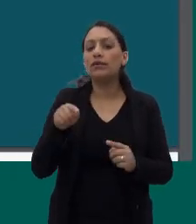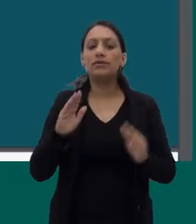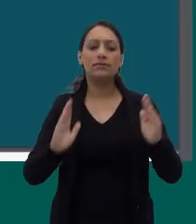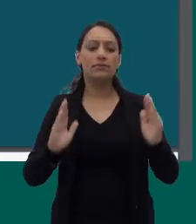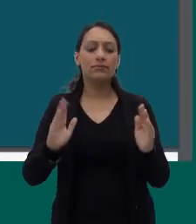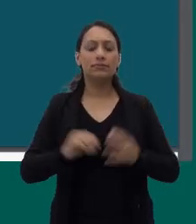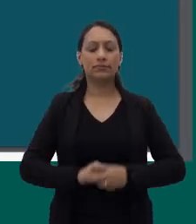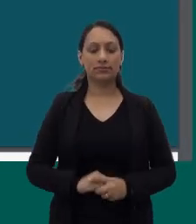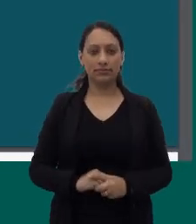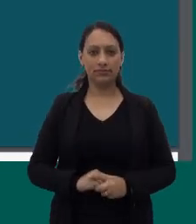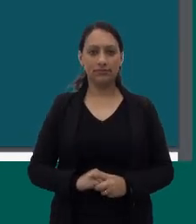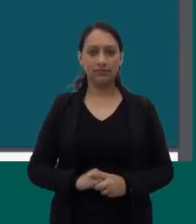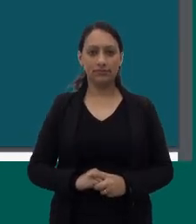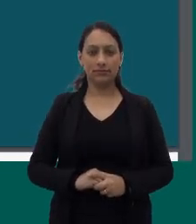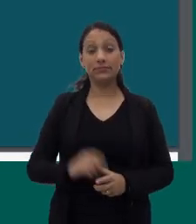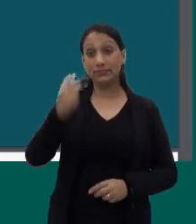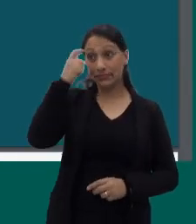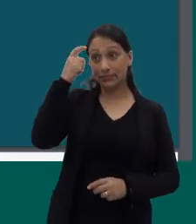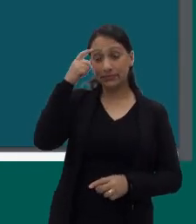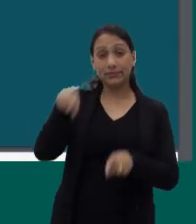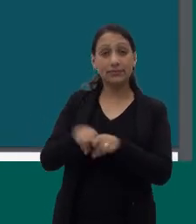E eu fiquei pensando também...